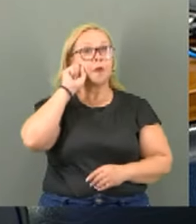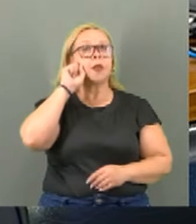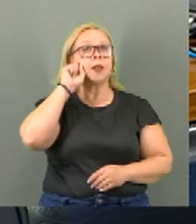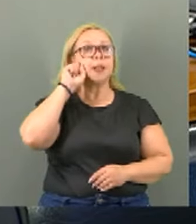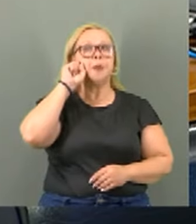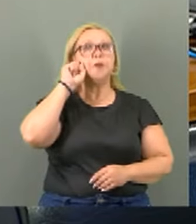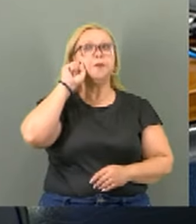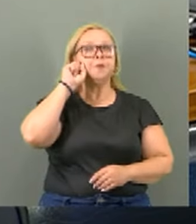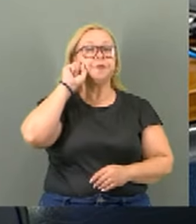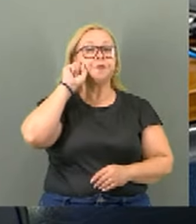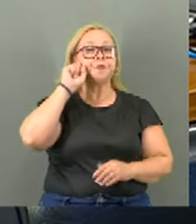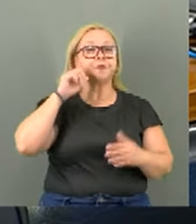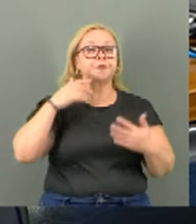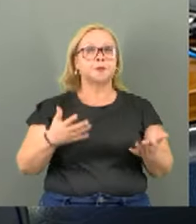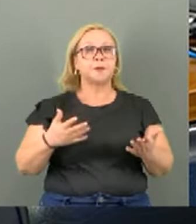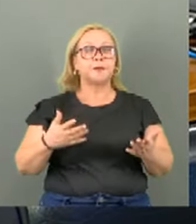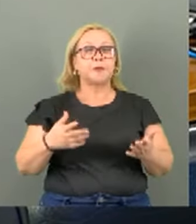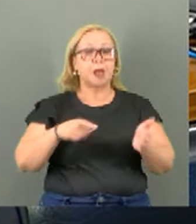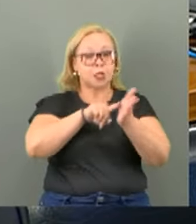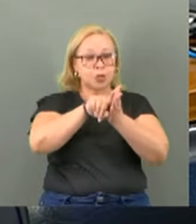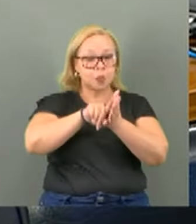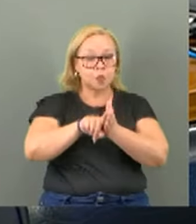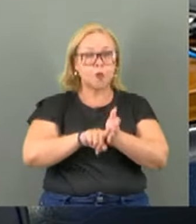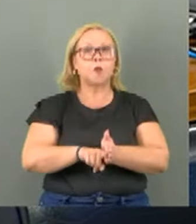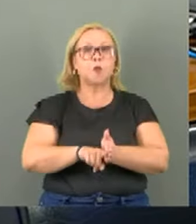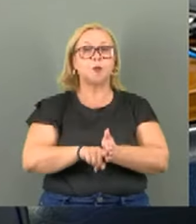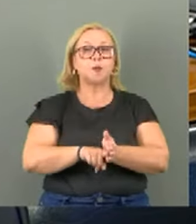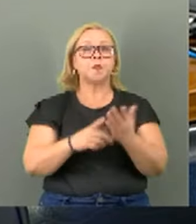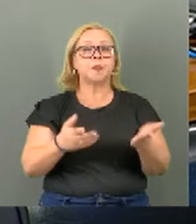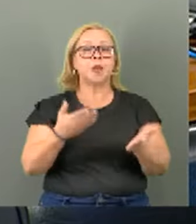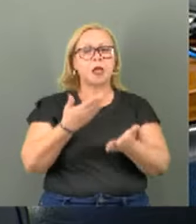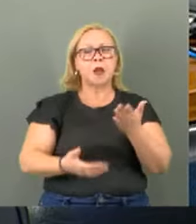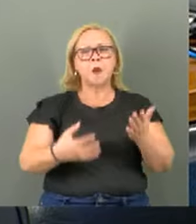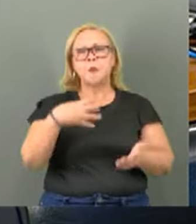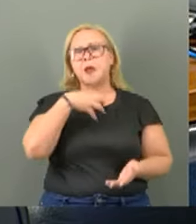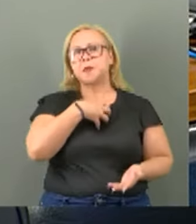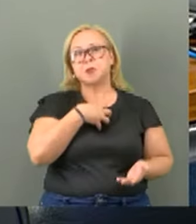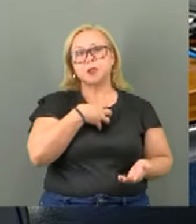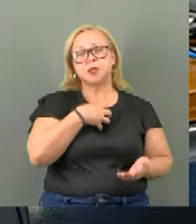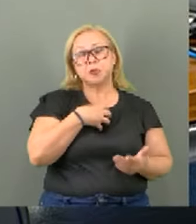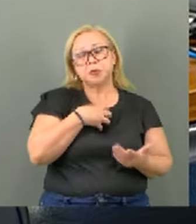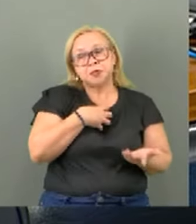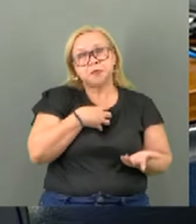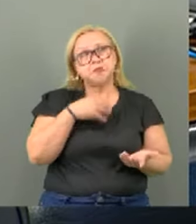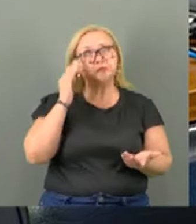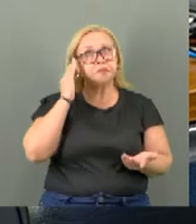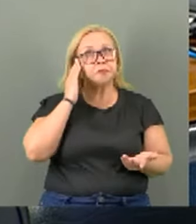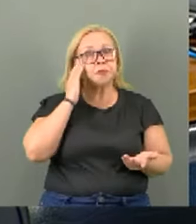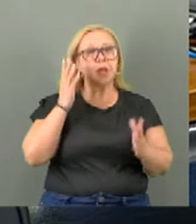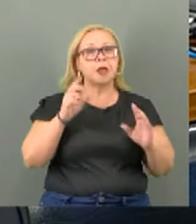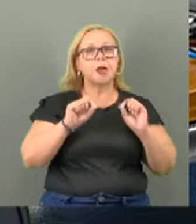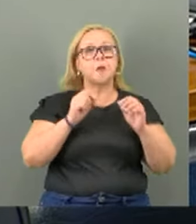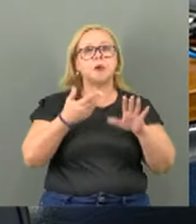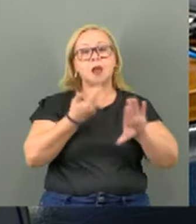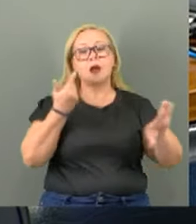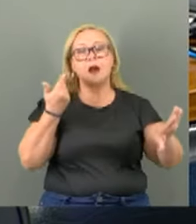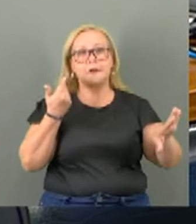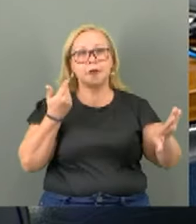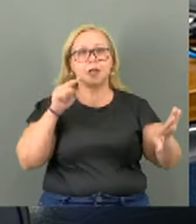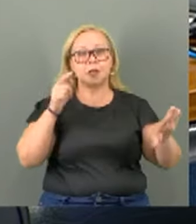gente aprova um requerimento de acariação, perde o sentido, no meu modo de entender, e pode até afastá-lo